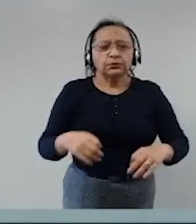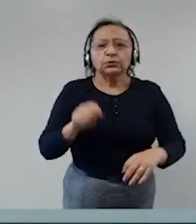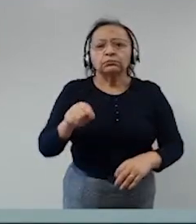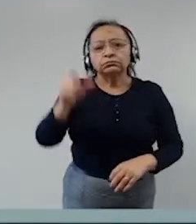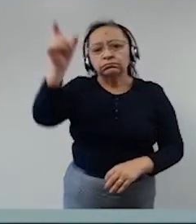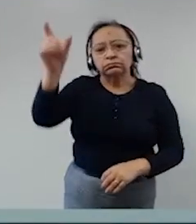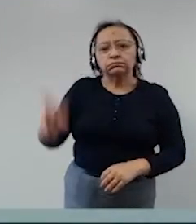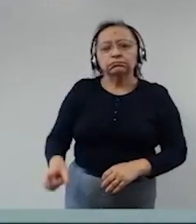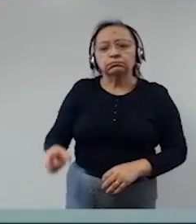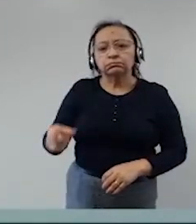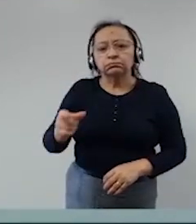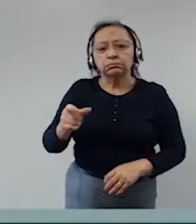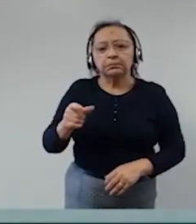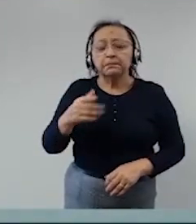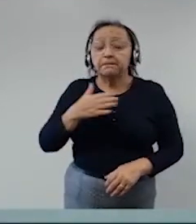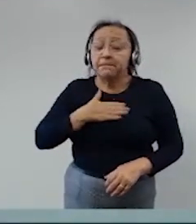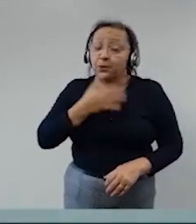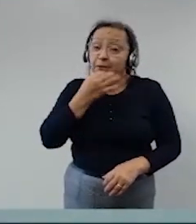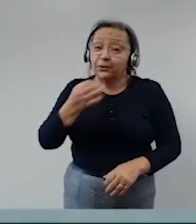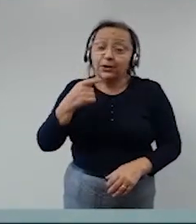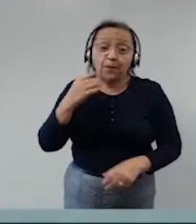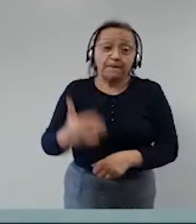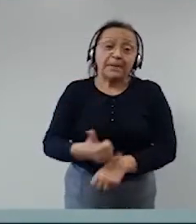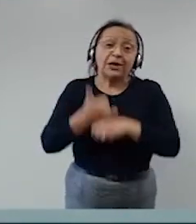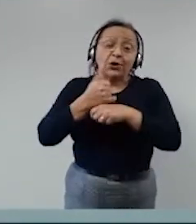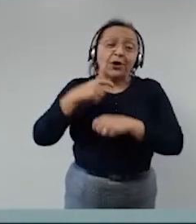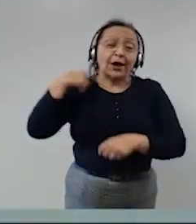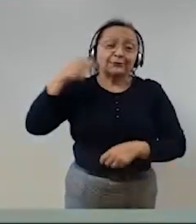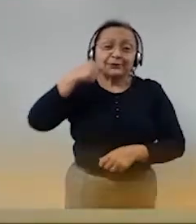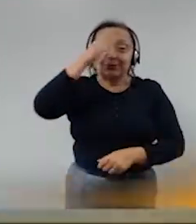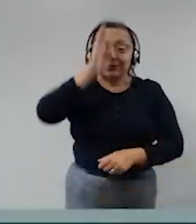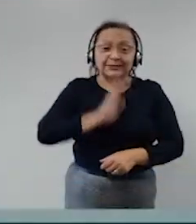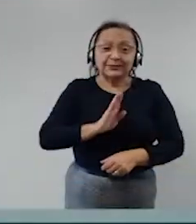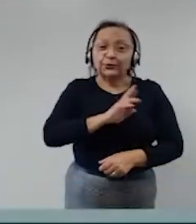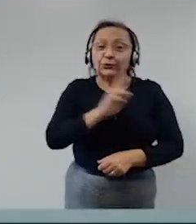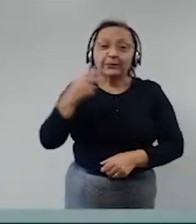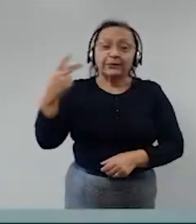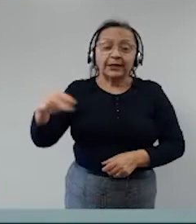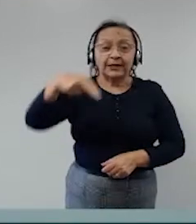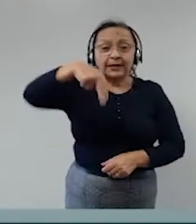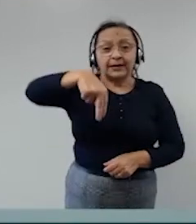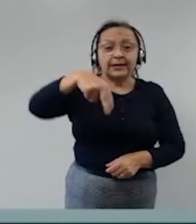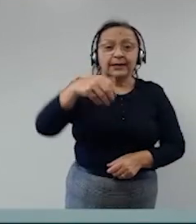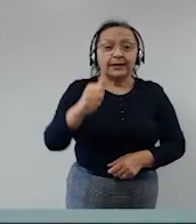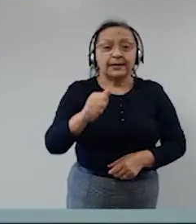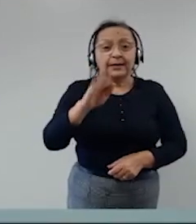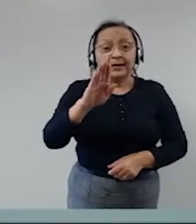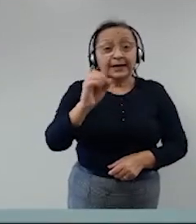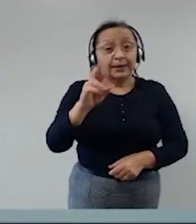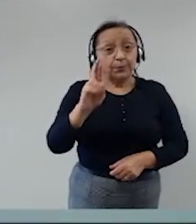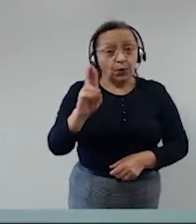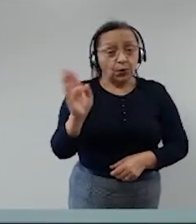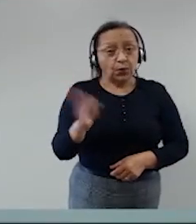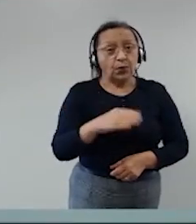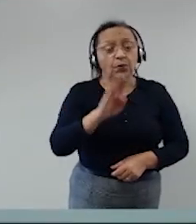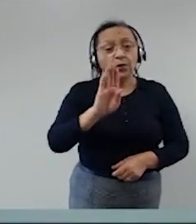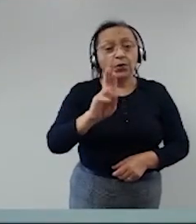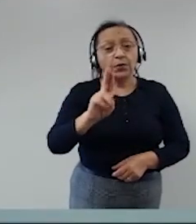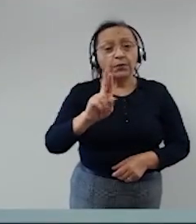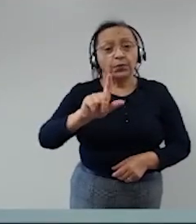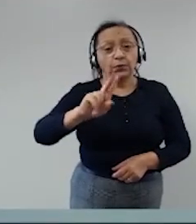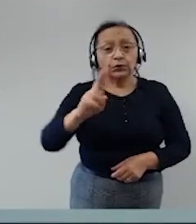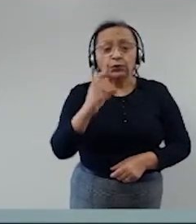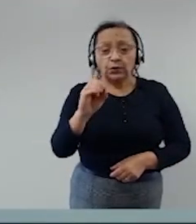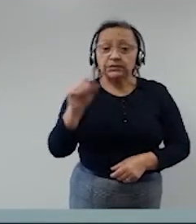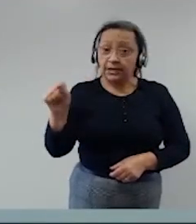importantíssimo, para mim, um dos maiores advogados do Brasil, que é Nabor Bulhões. Pois é, Nabor Bulhões trouxe na sua palestra a